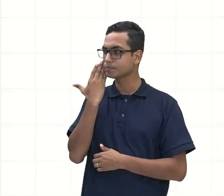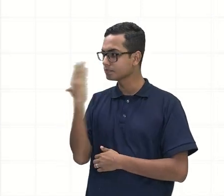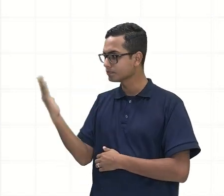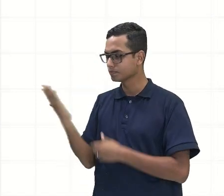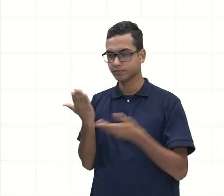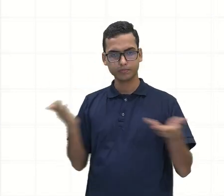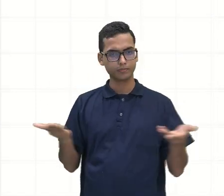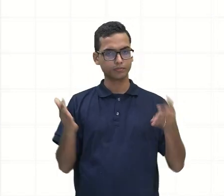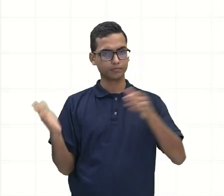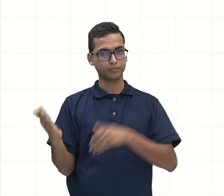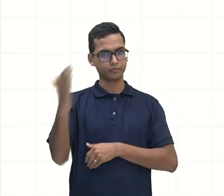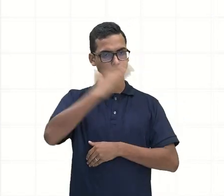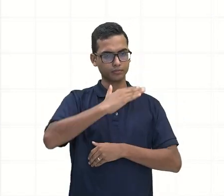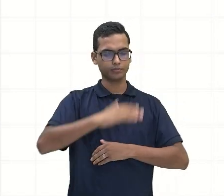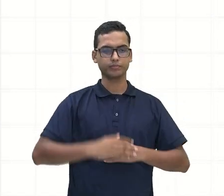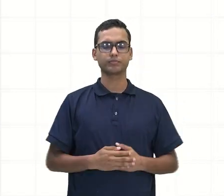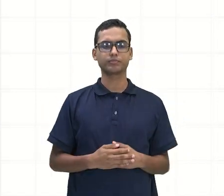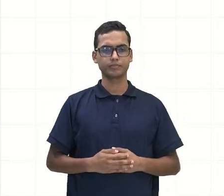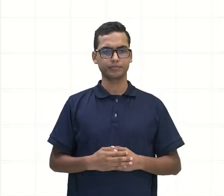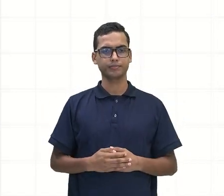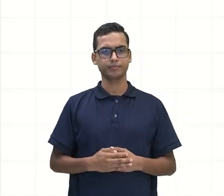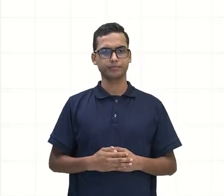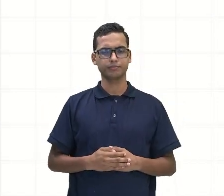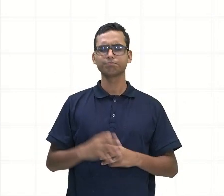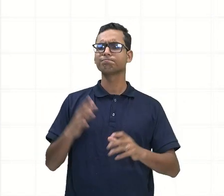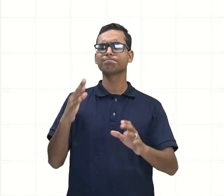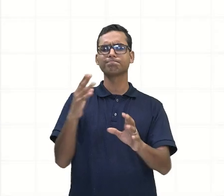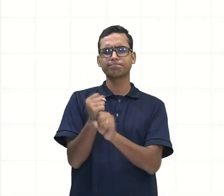ó. Quanto que dá essa continha?